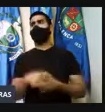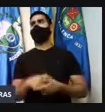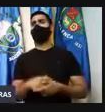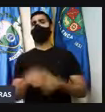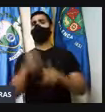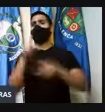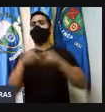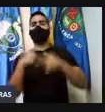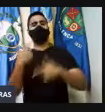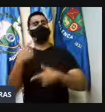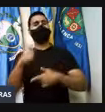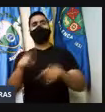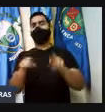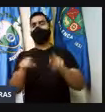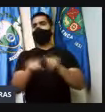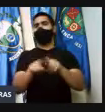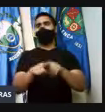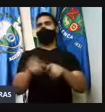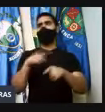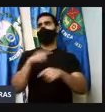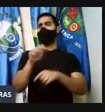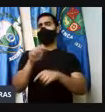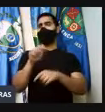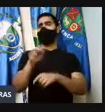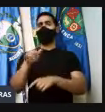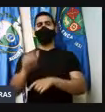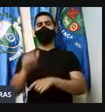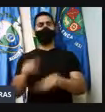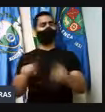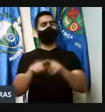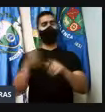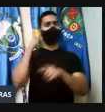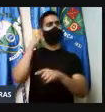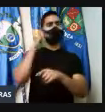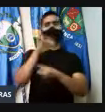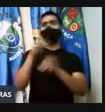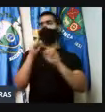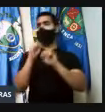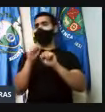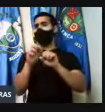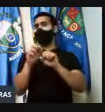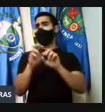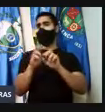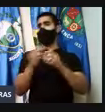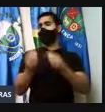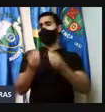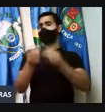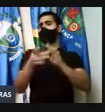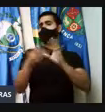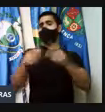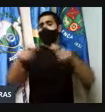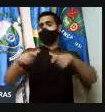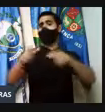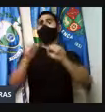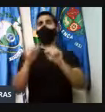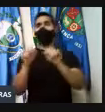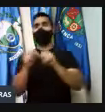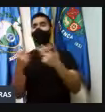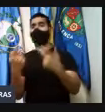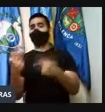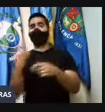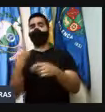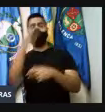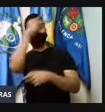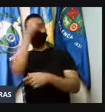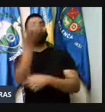população, não ouviu, né, não teve audiência pública para ouvir se a cessão daquele espaço pode ser feita de acordo com o que o